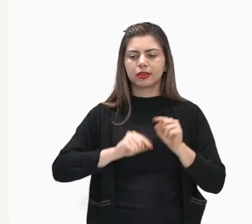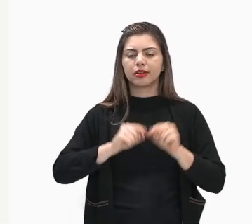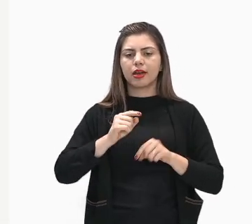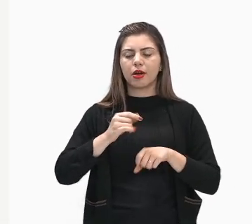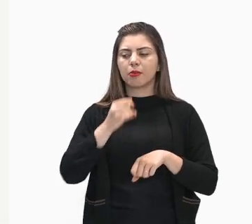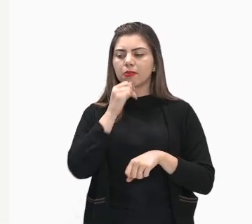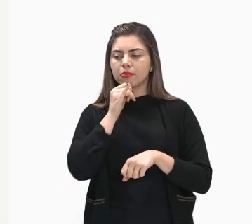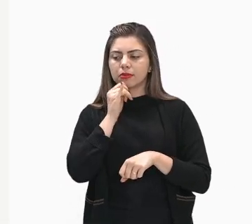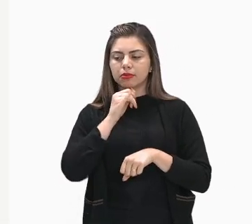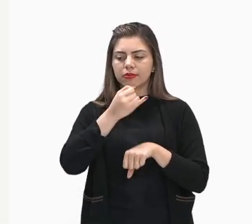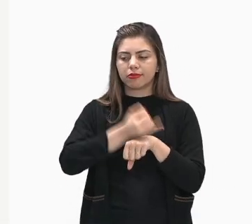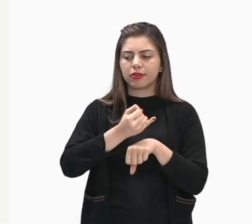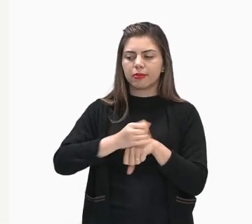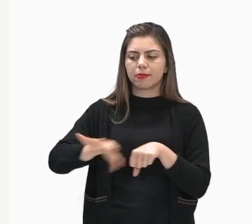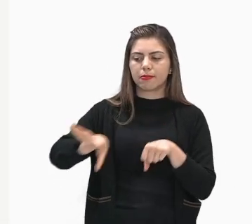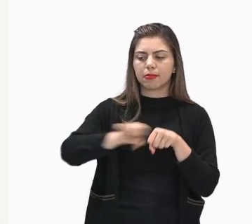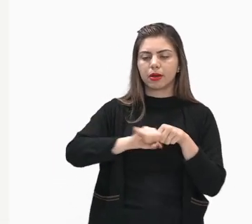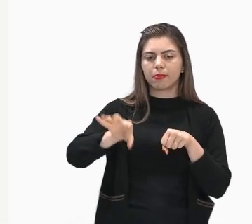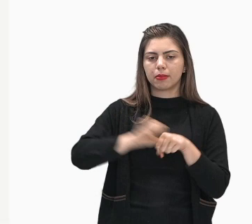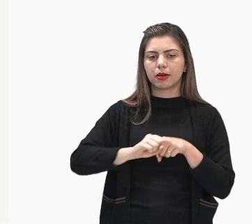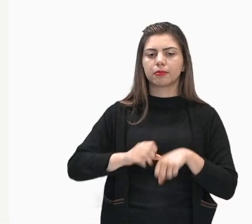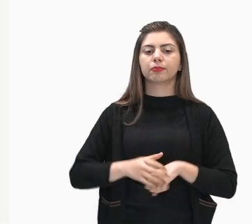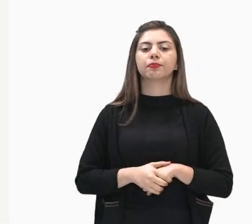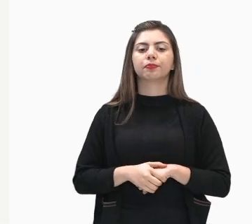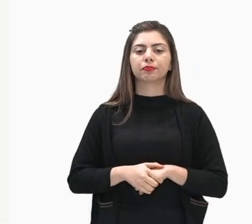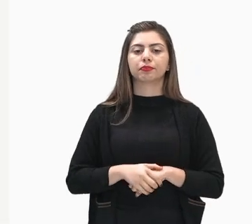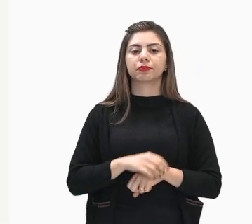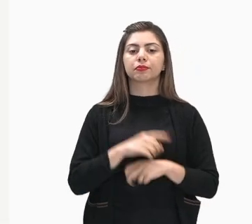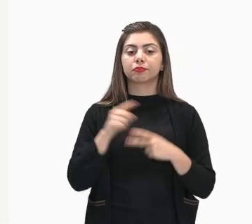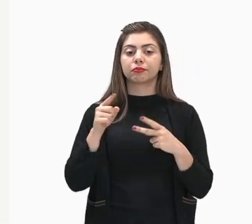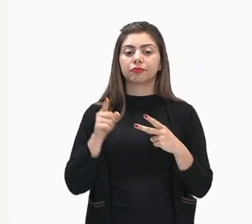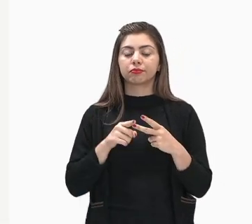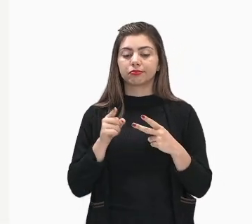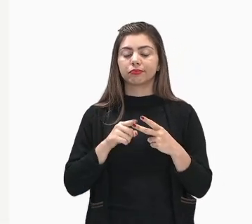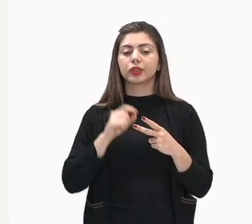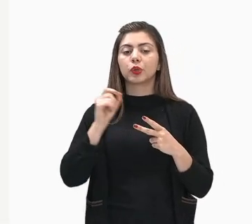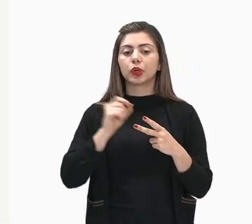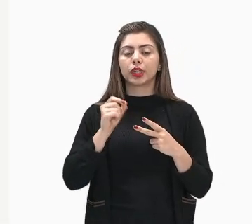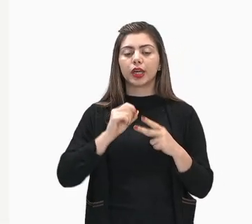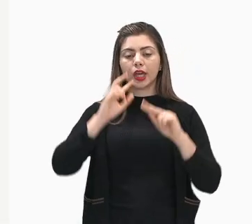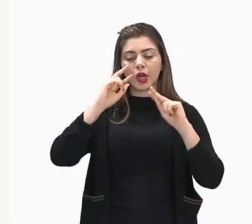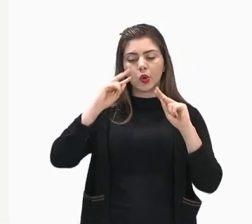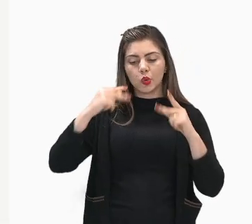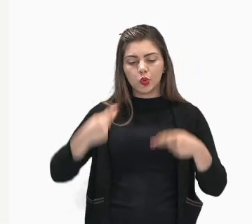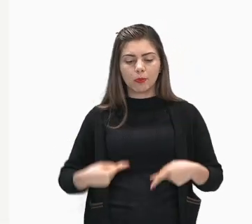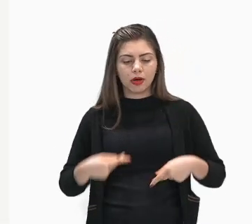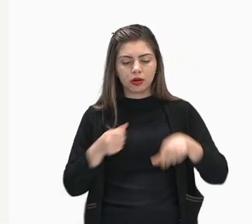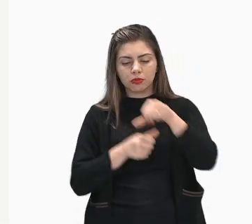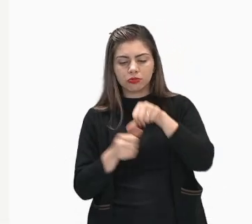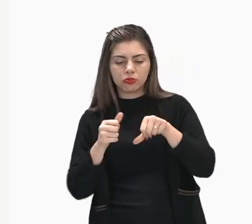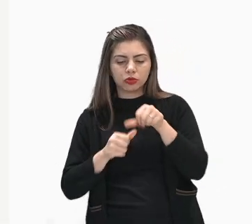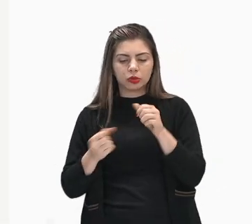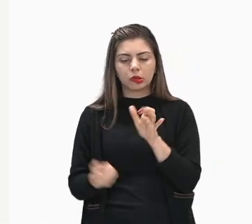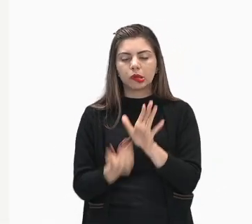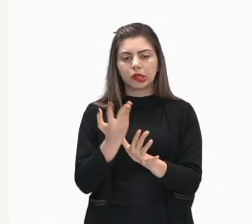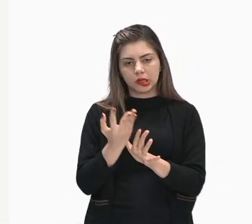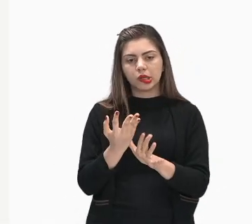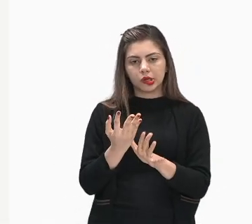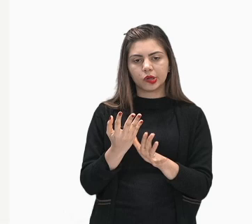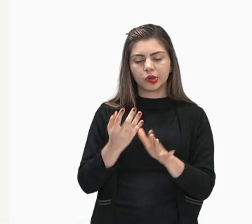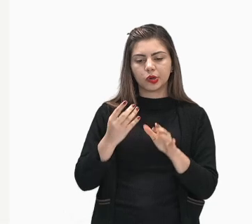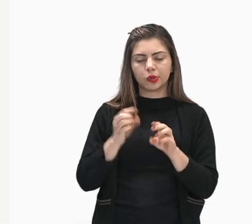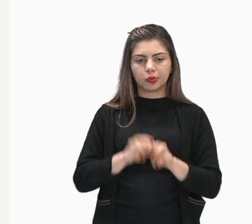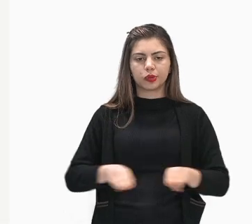por exemplo. Também temos ímãs permanentes que são artificiais, ou seja, artificiais eles